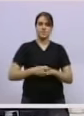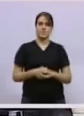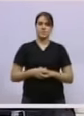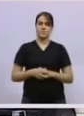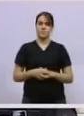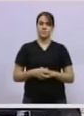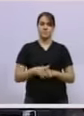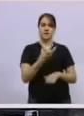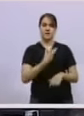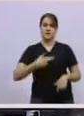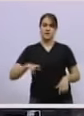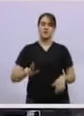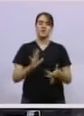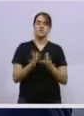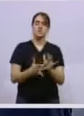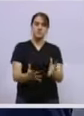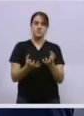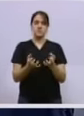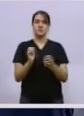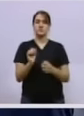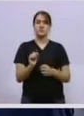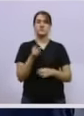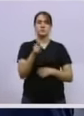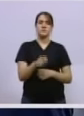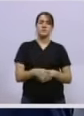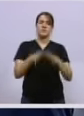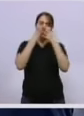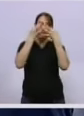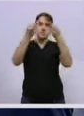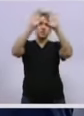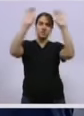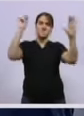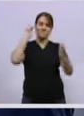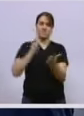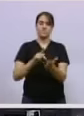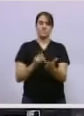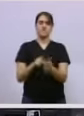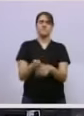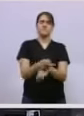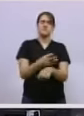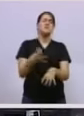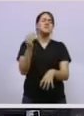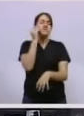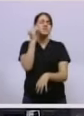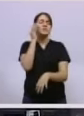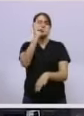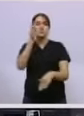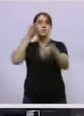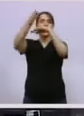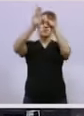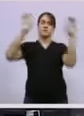A religião que Jesus quer de nós é esta: que você fixe os olhos no céu e que você o busque acima de todas as